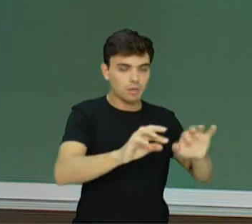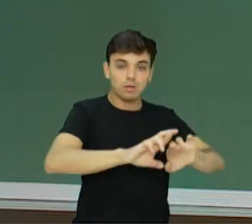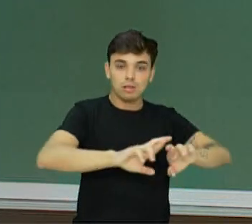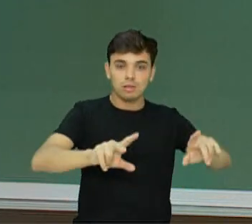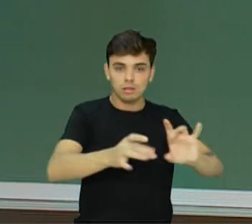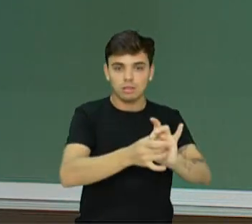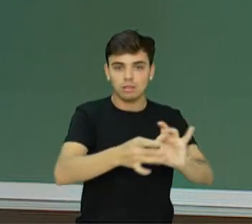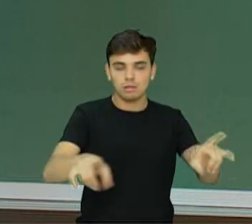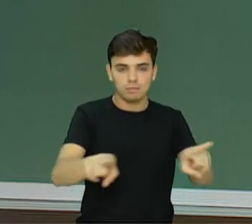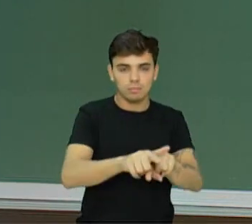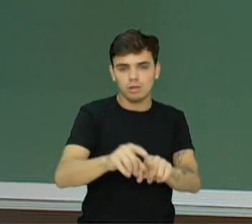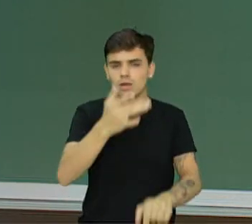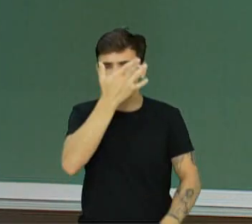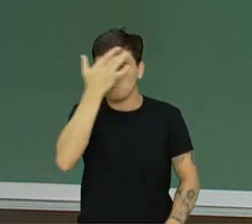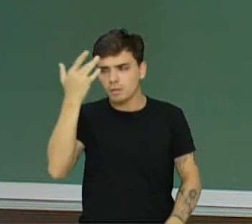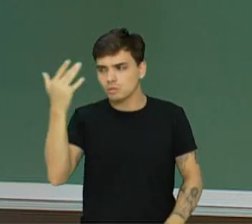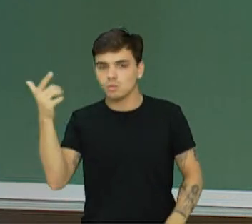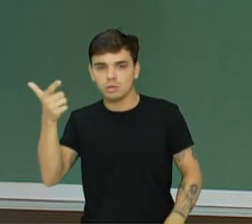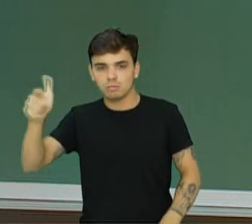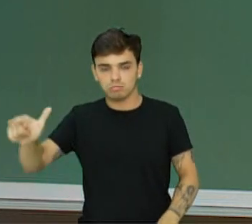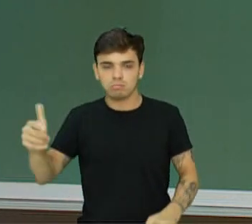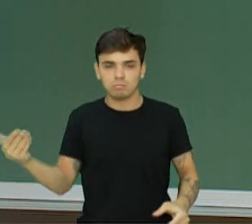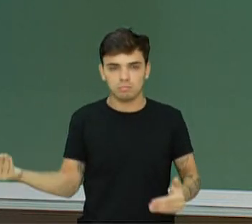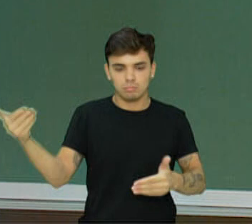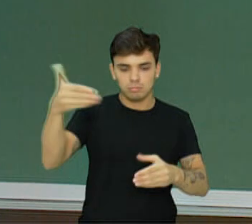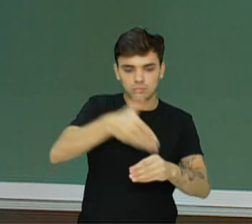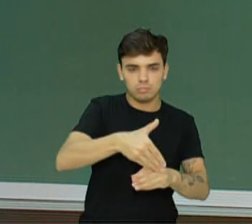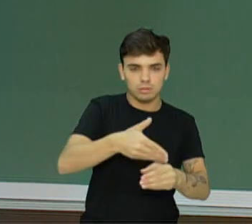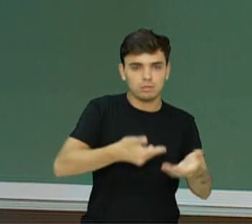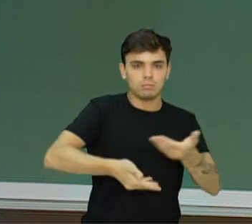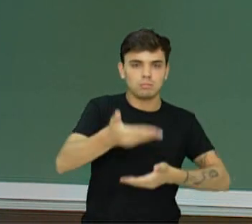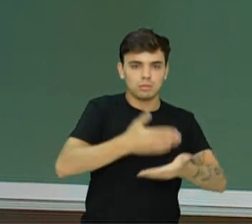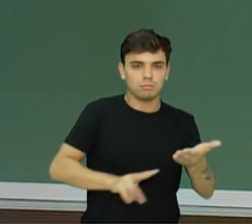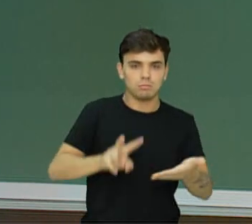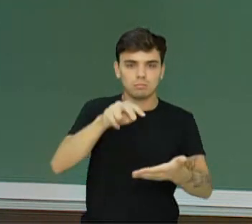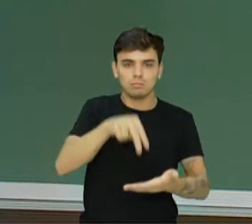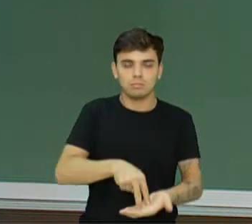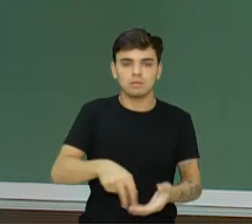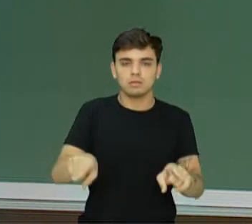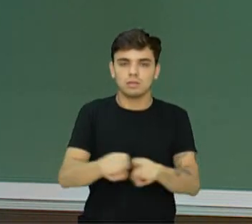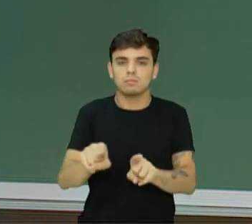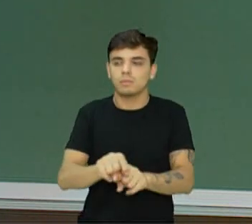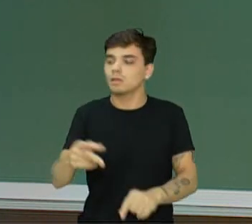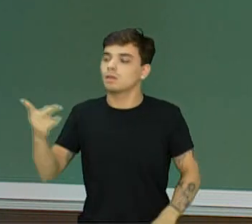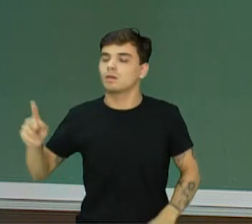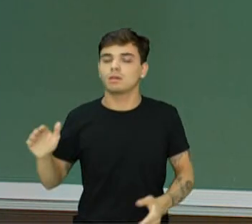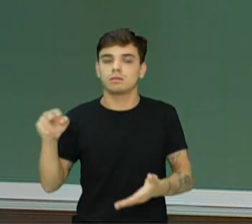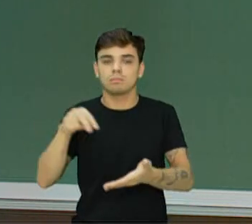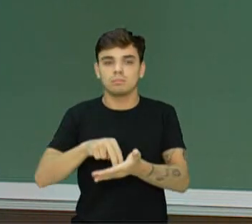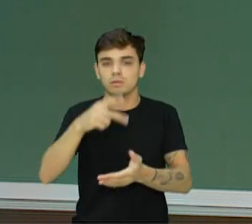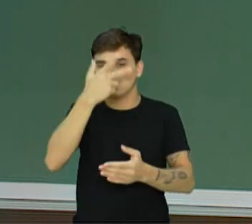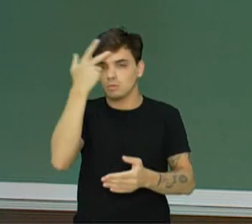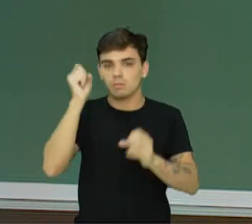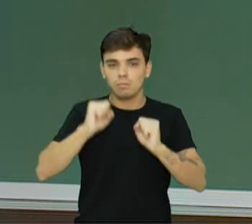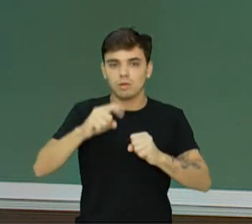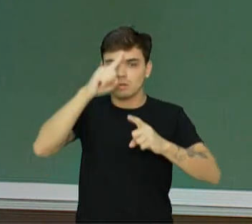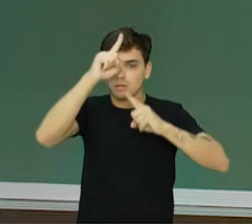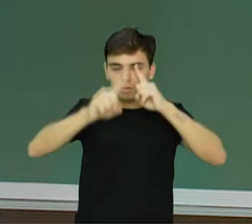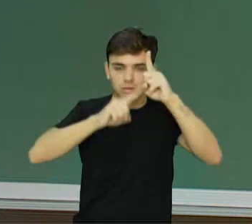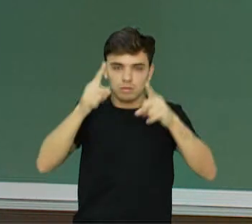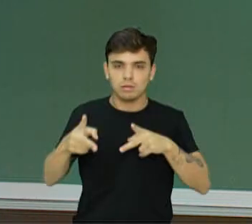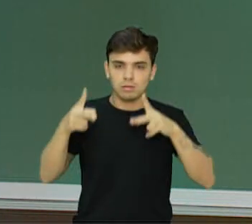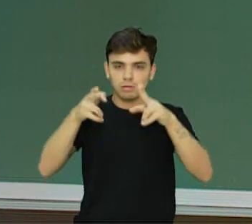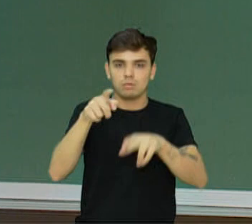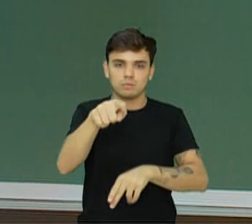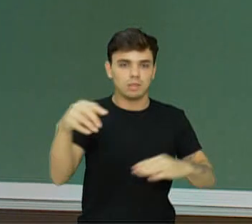para que outras pessoas participem mais ativamente. E essas pessoas podem ter ideias com as quais